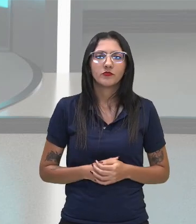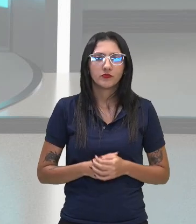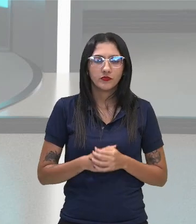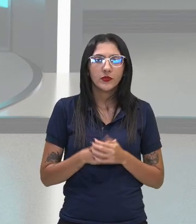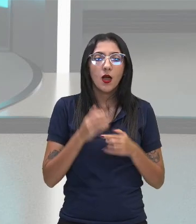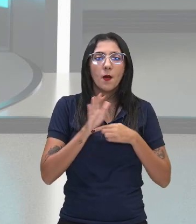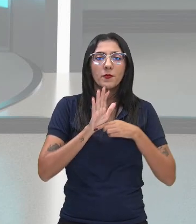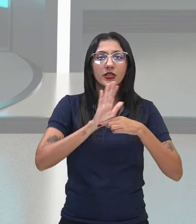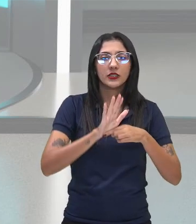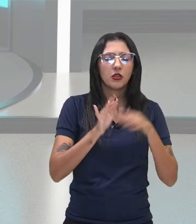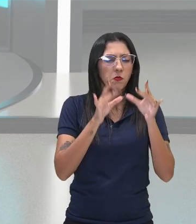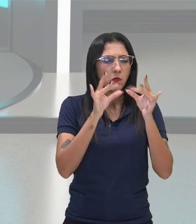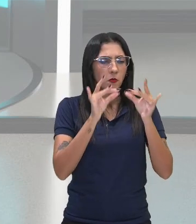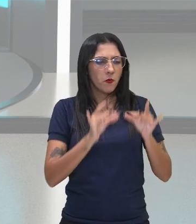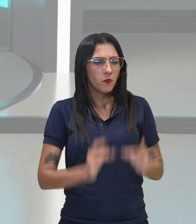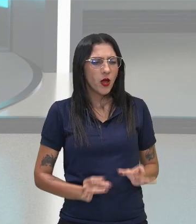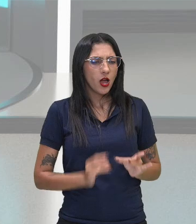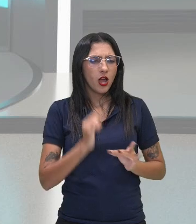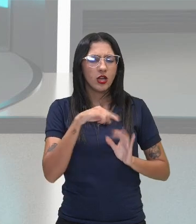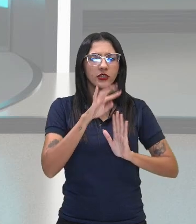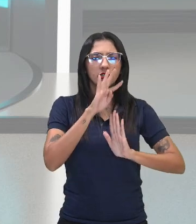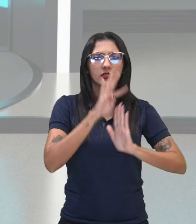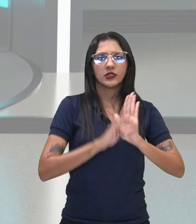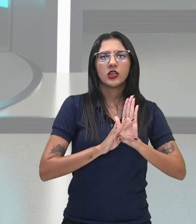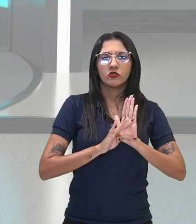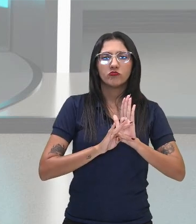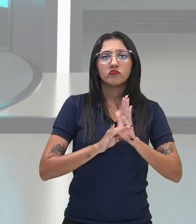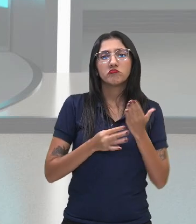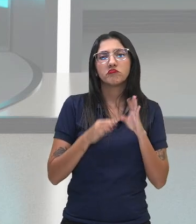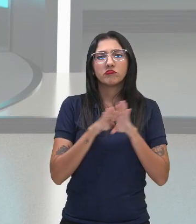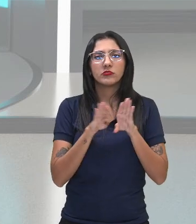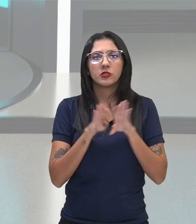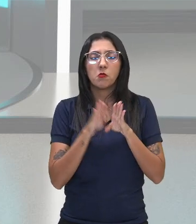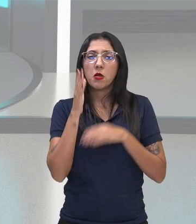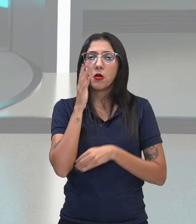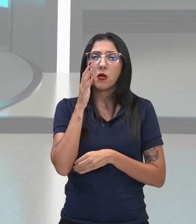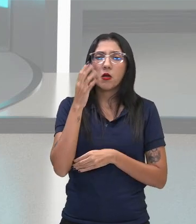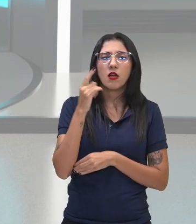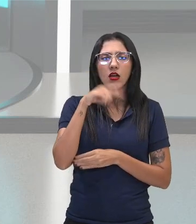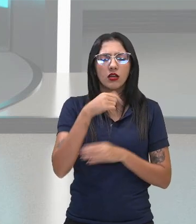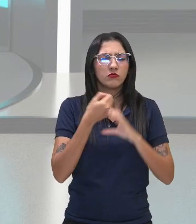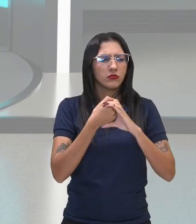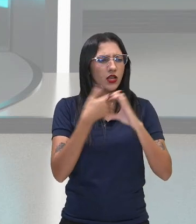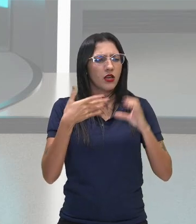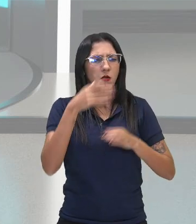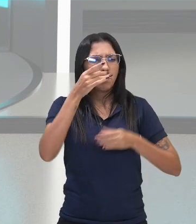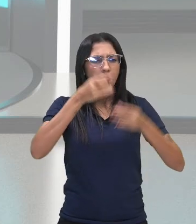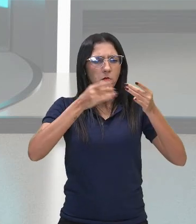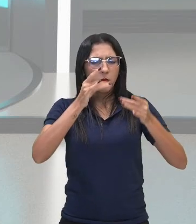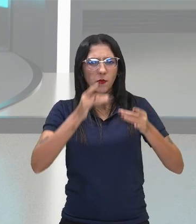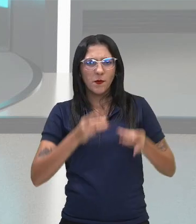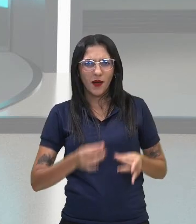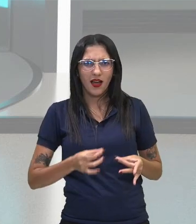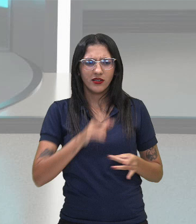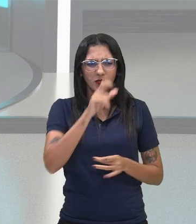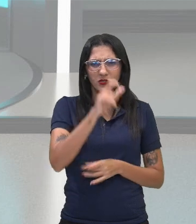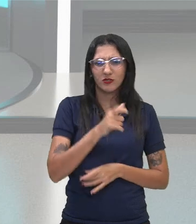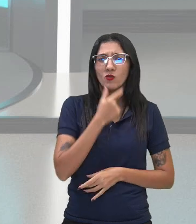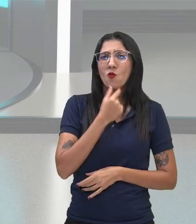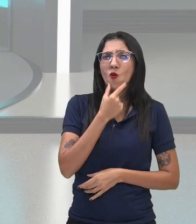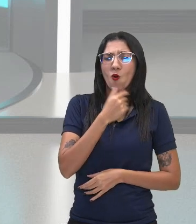esse texto, e à medida que ele vai escrevendo e descrevendo o Fabiano, nós